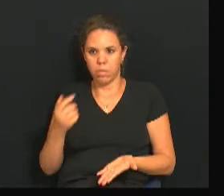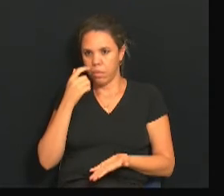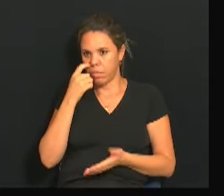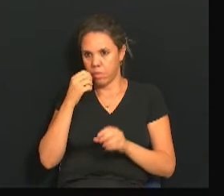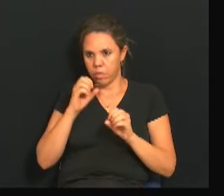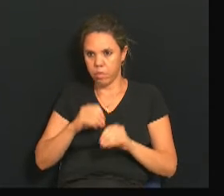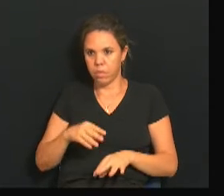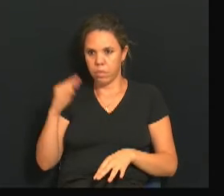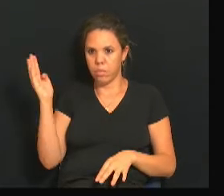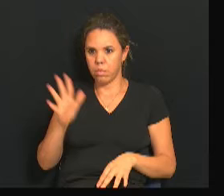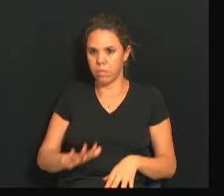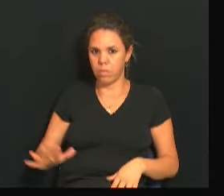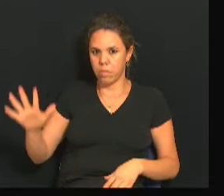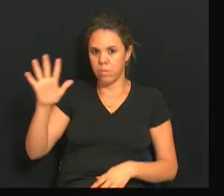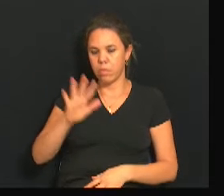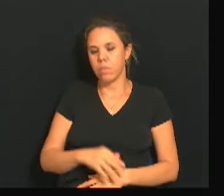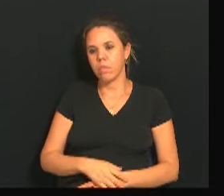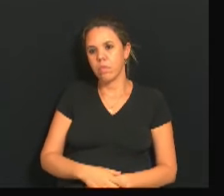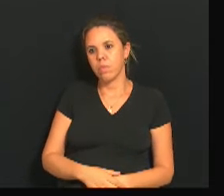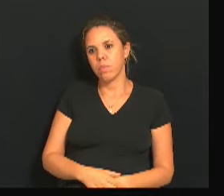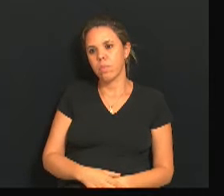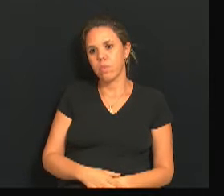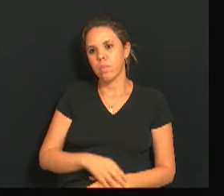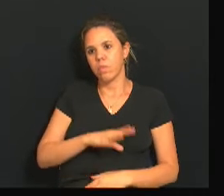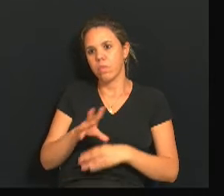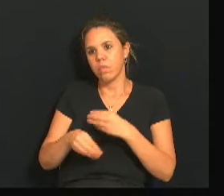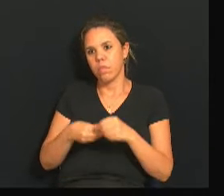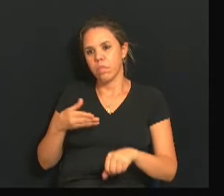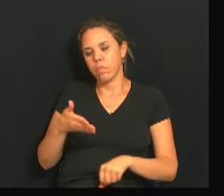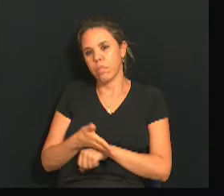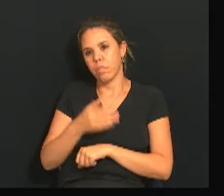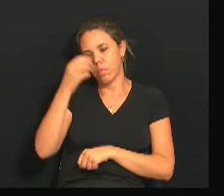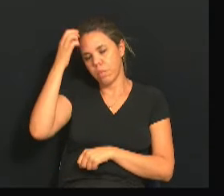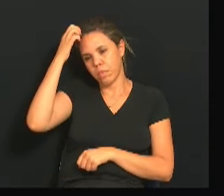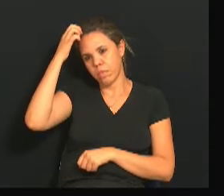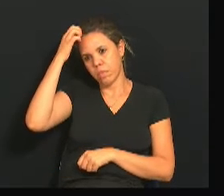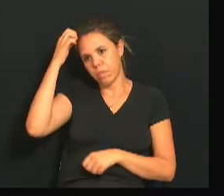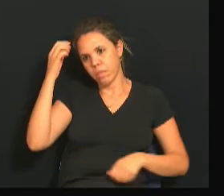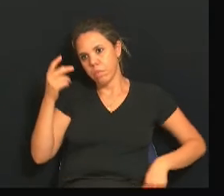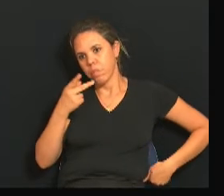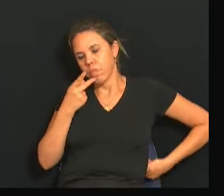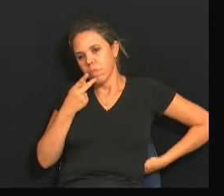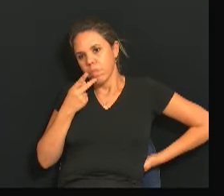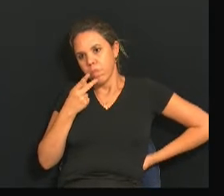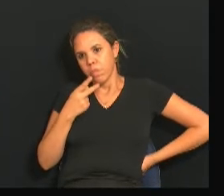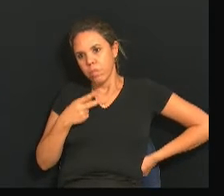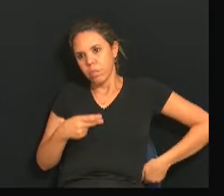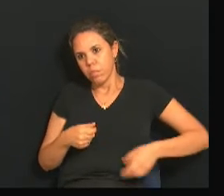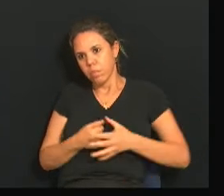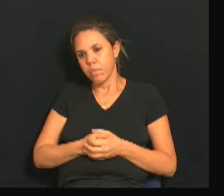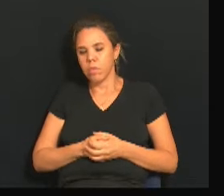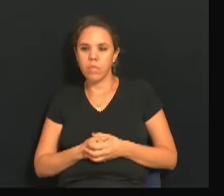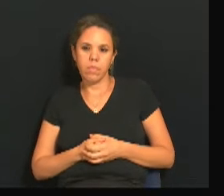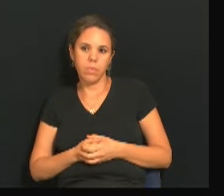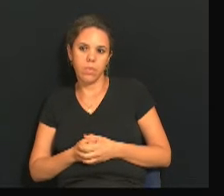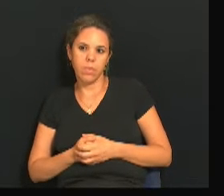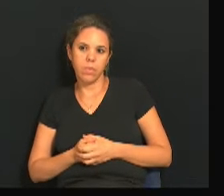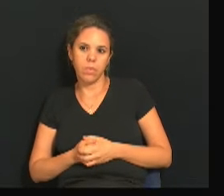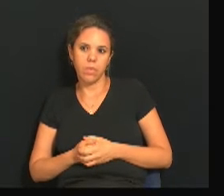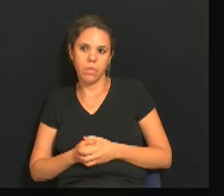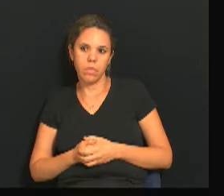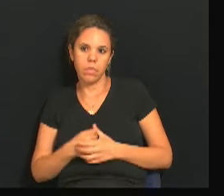pública no Brasil compõe, digamos, uma pauta de reivindicação ampla, né, dos